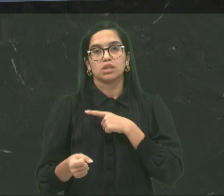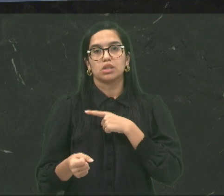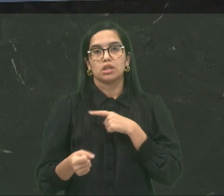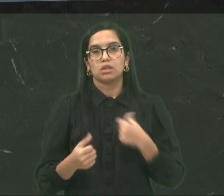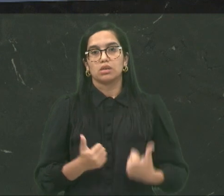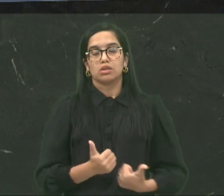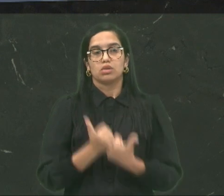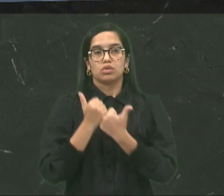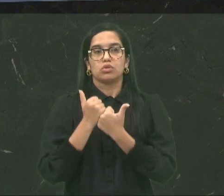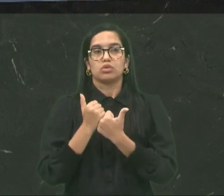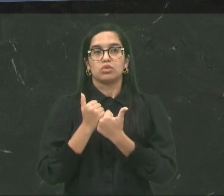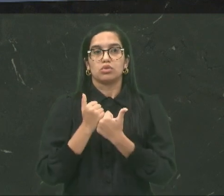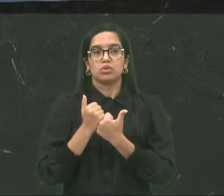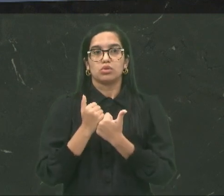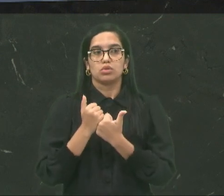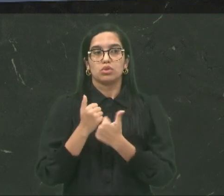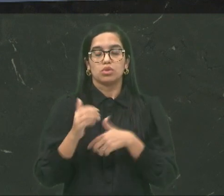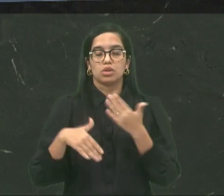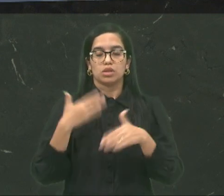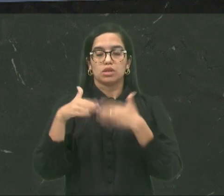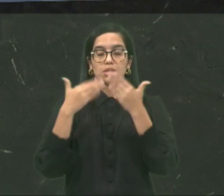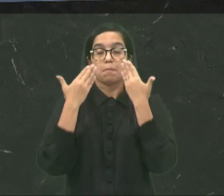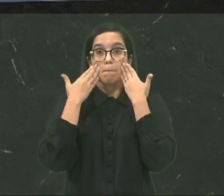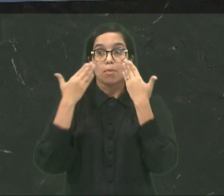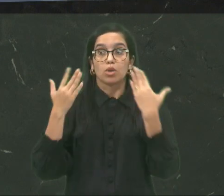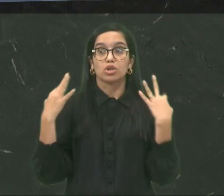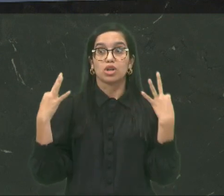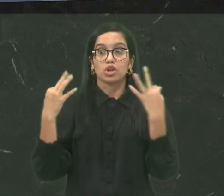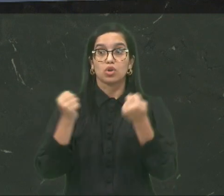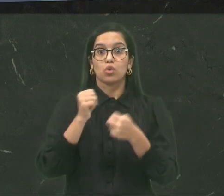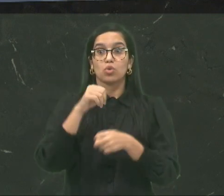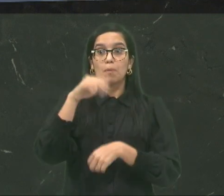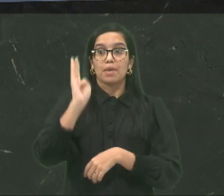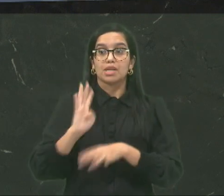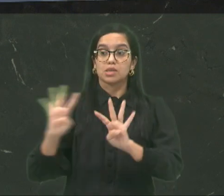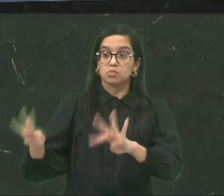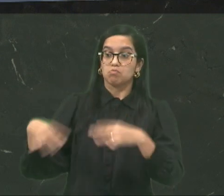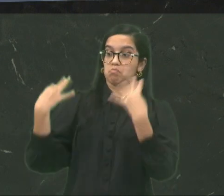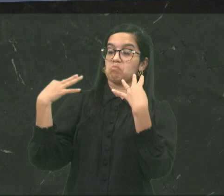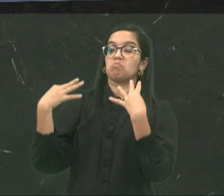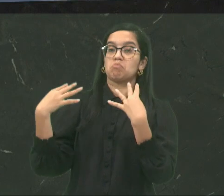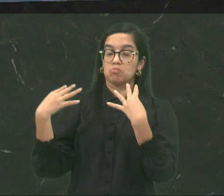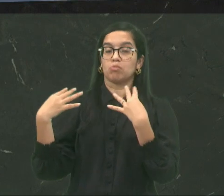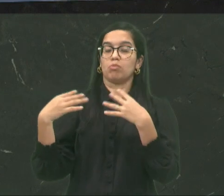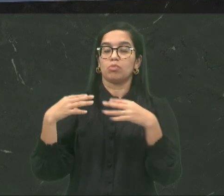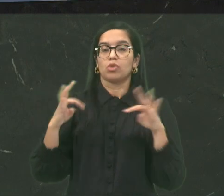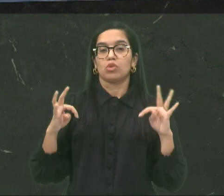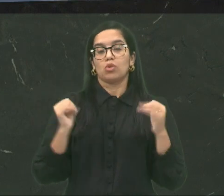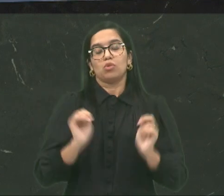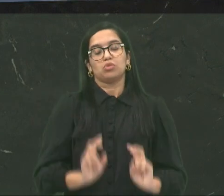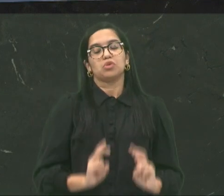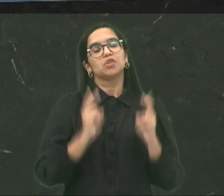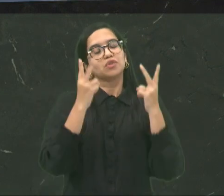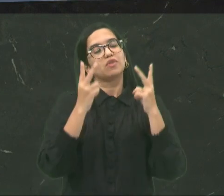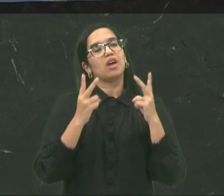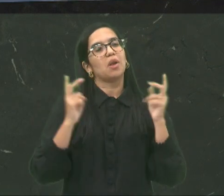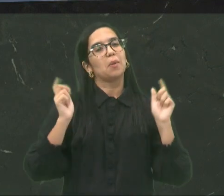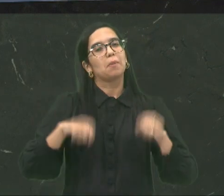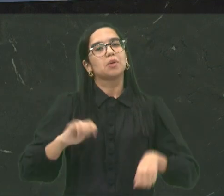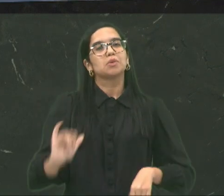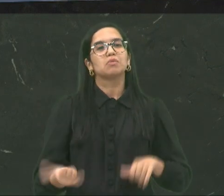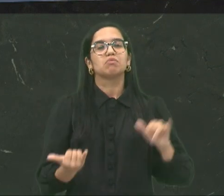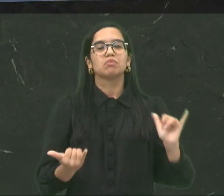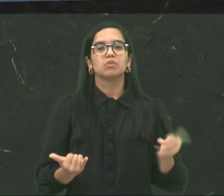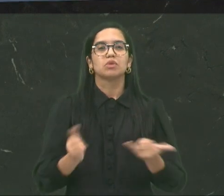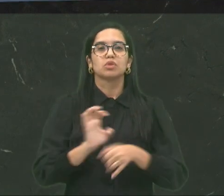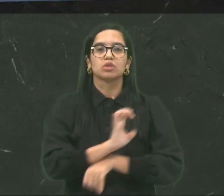progresso e mostrar ao resto do país as riquezas e as perspectivas que o Piauí tem a oferecer.